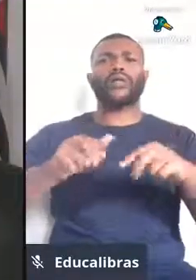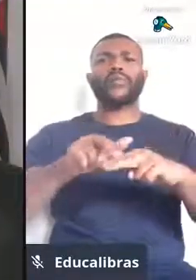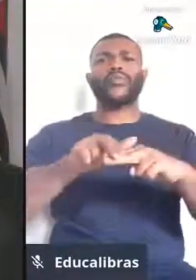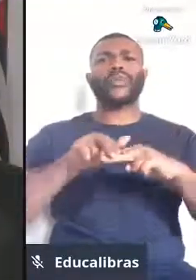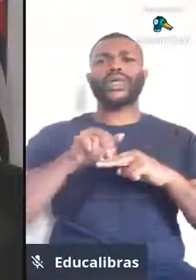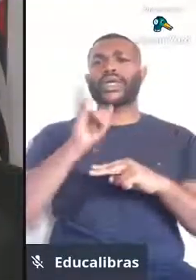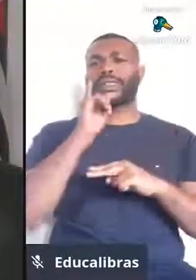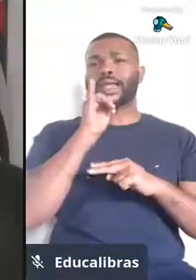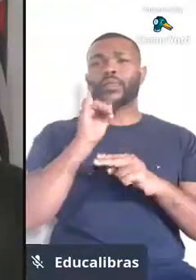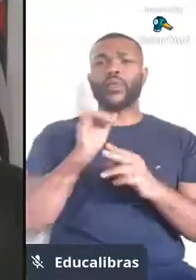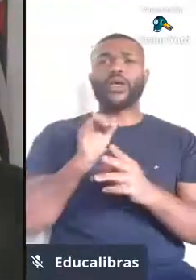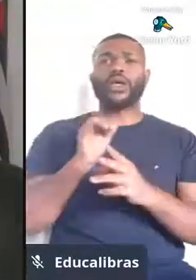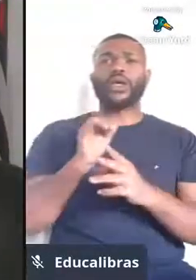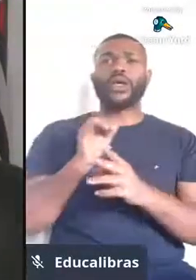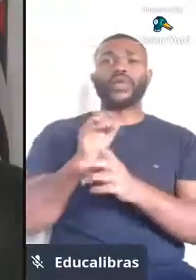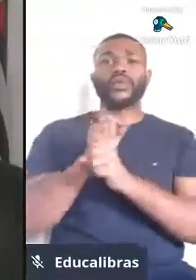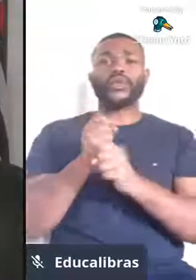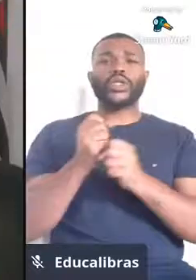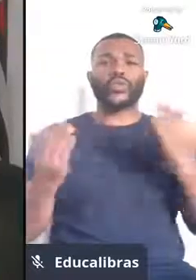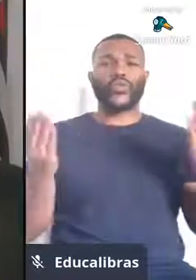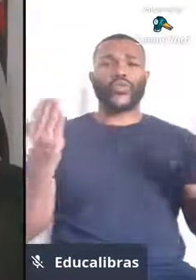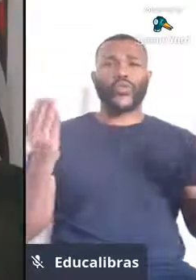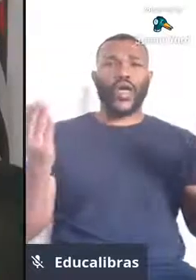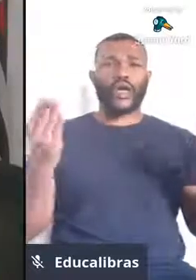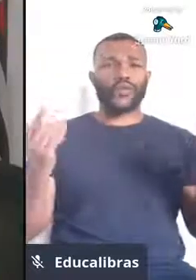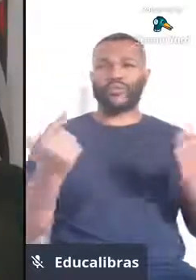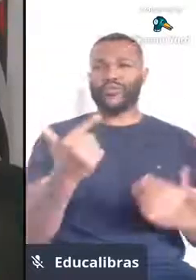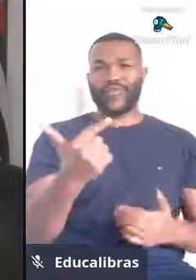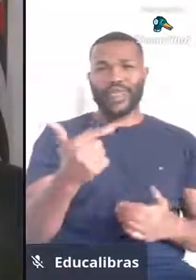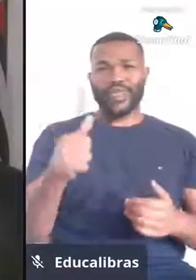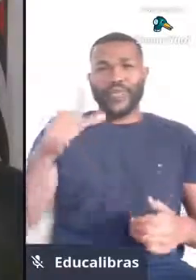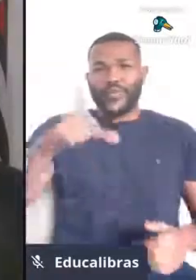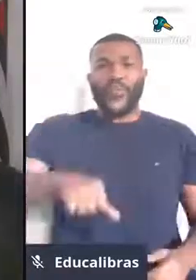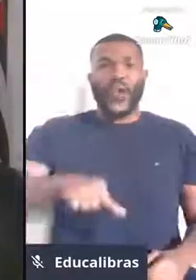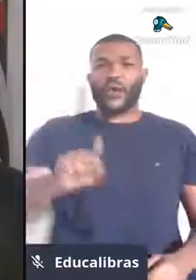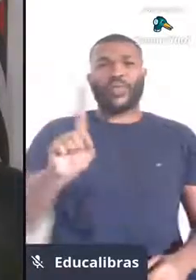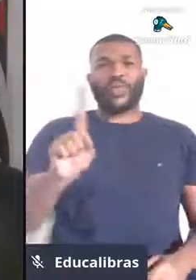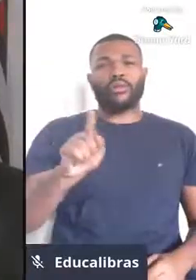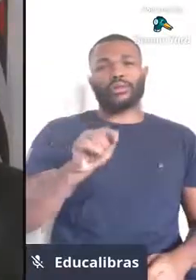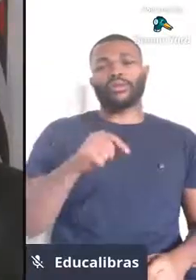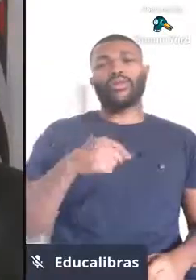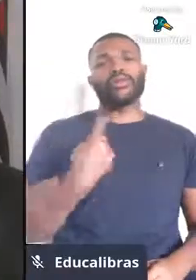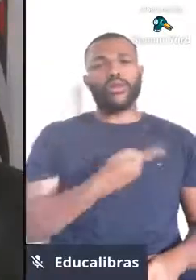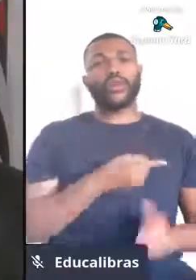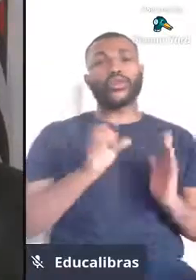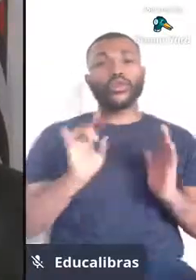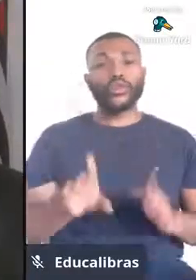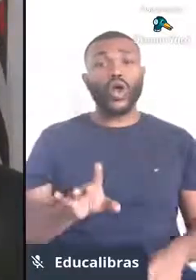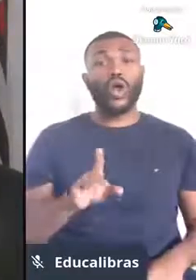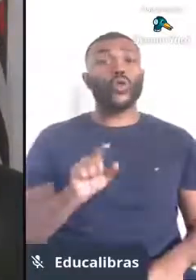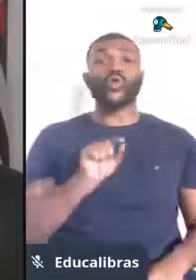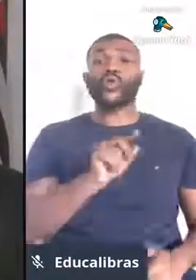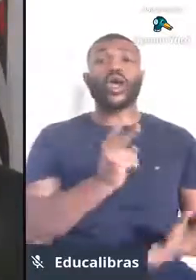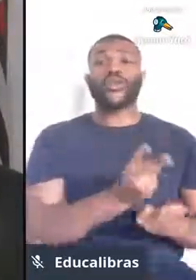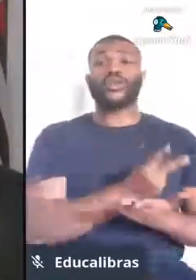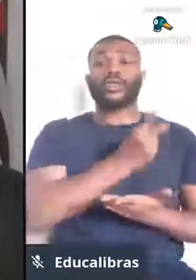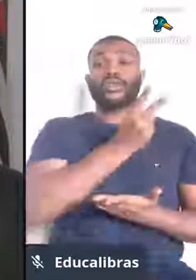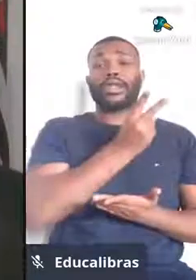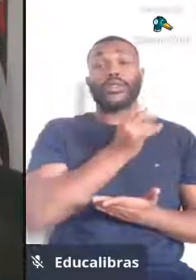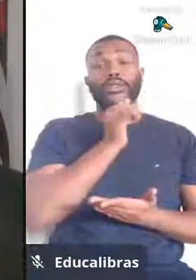resultado comparativo pior, né, dado que a gente só vai ter o dado do que acontecer, e não daquilo que não